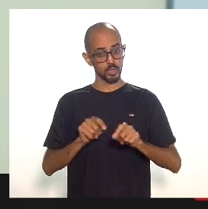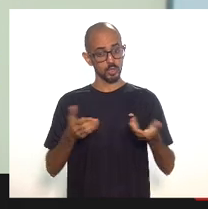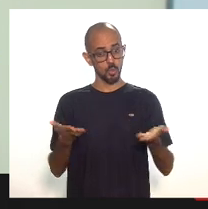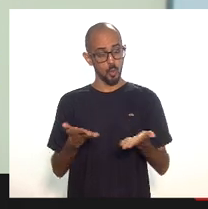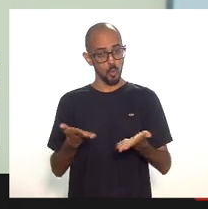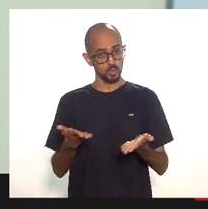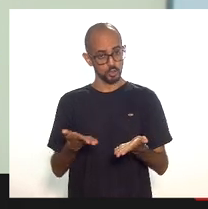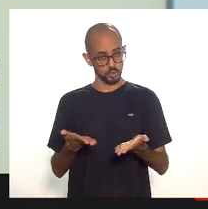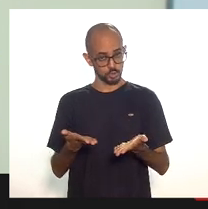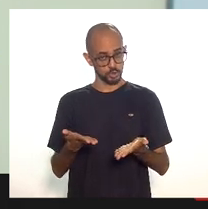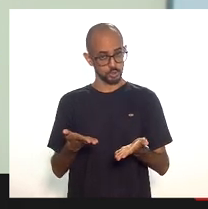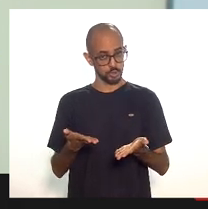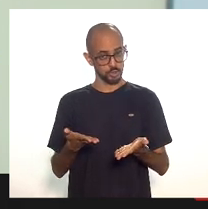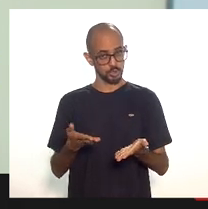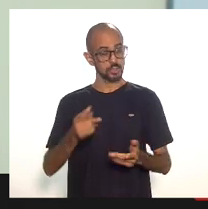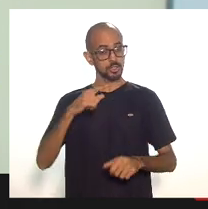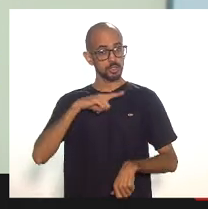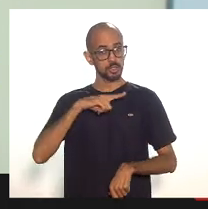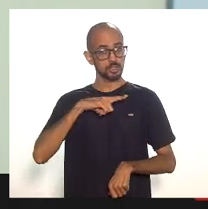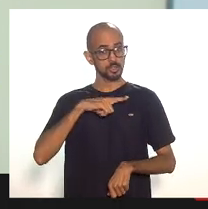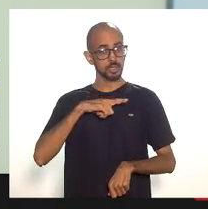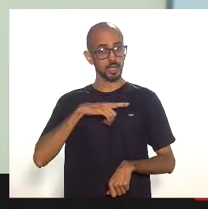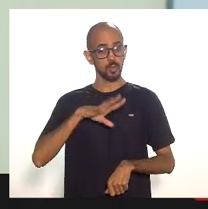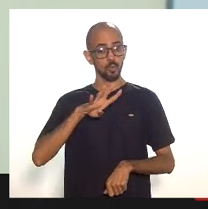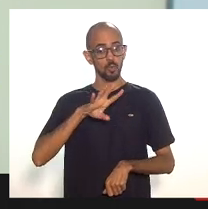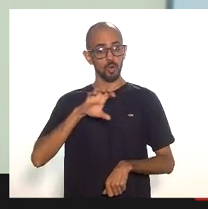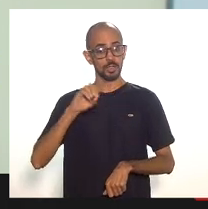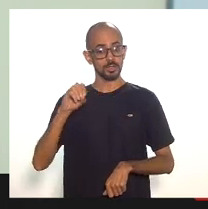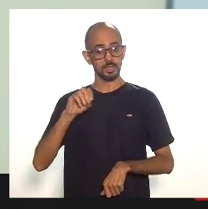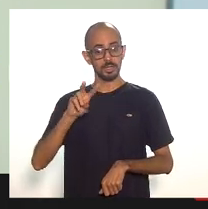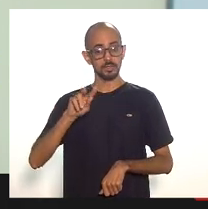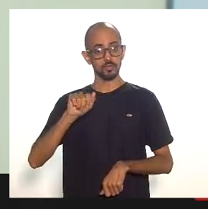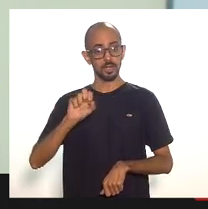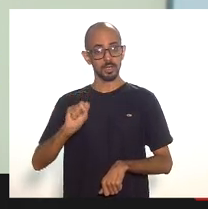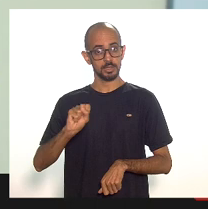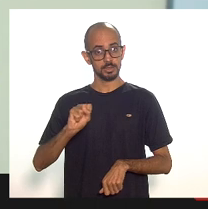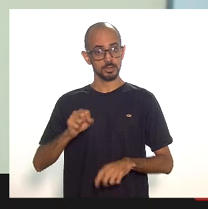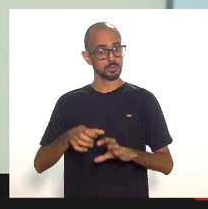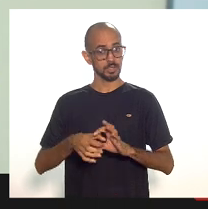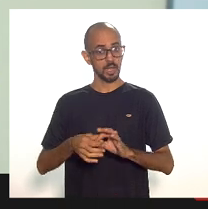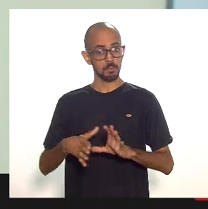hoje existem 400 vagas abertas.